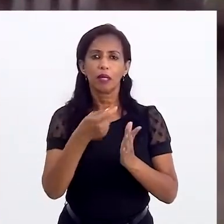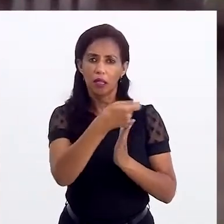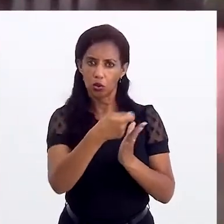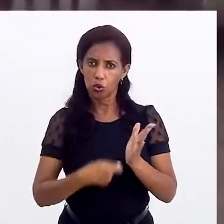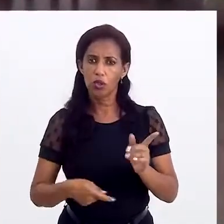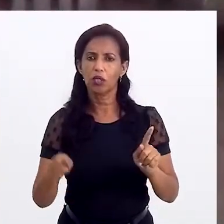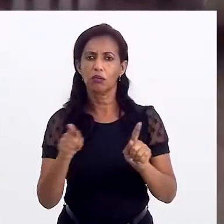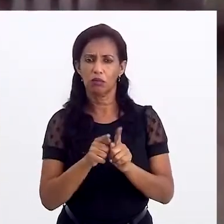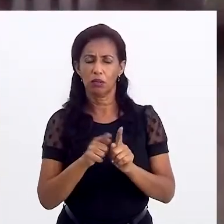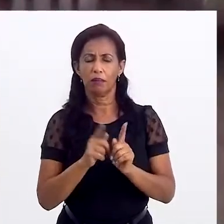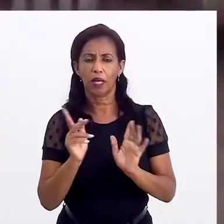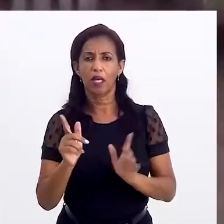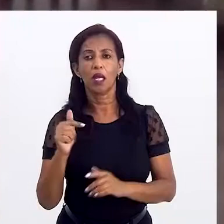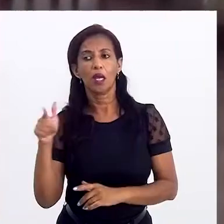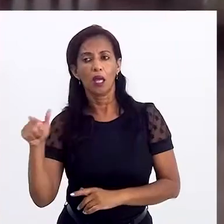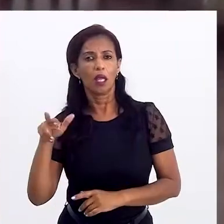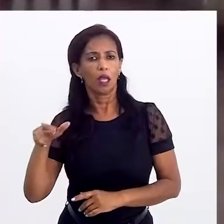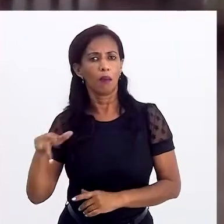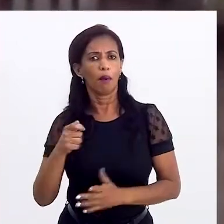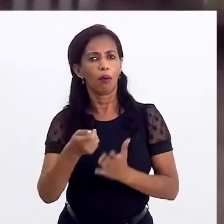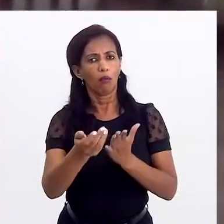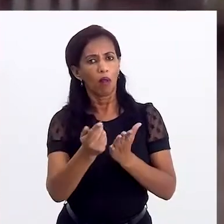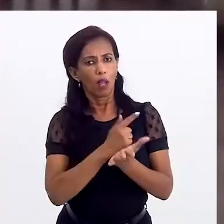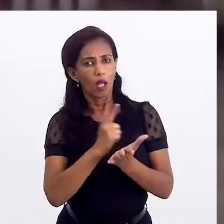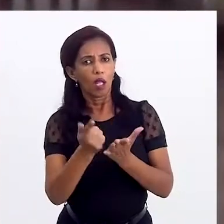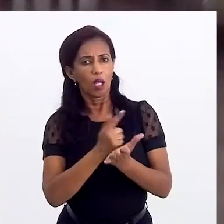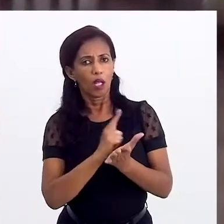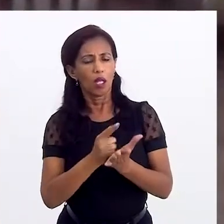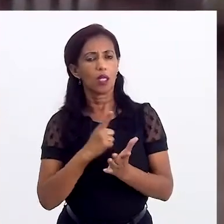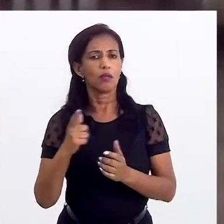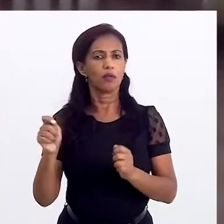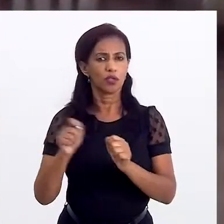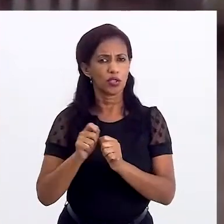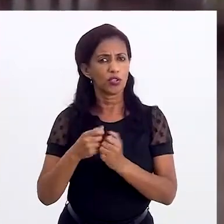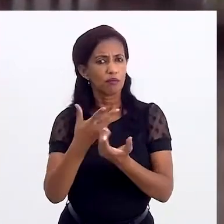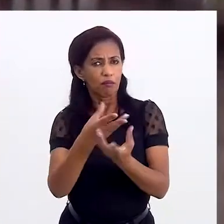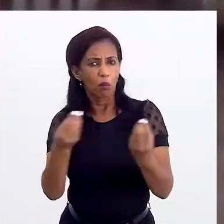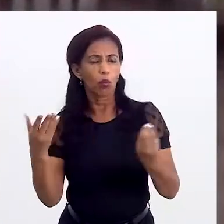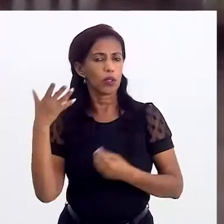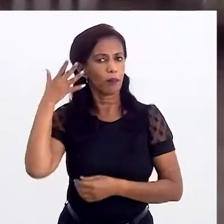escrever, como o Cleiton também, que lançou vários livros. A gente faz muita